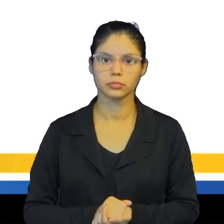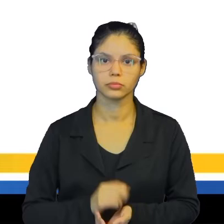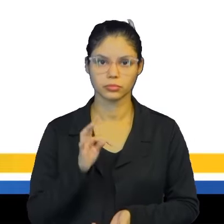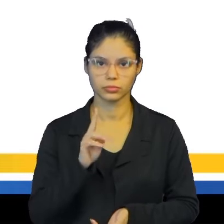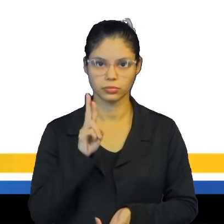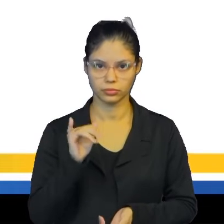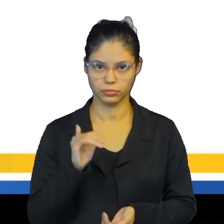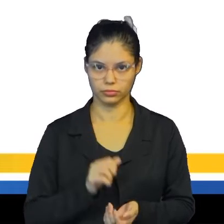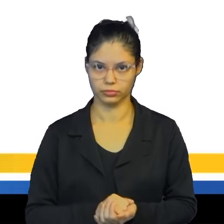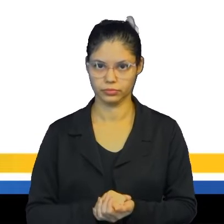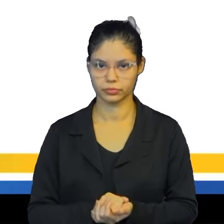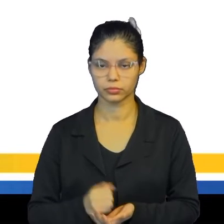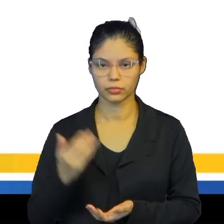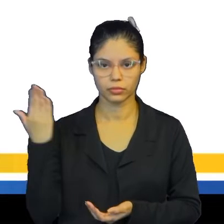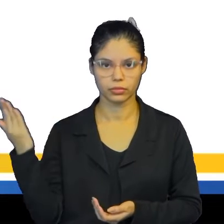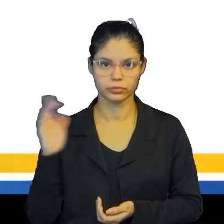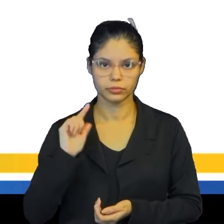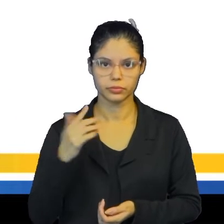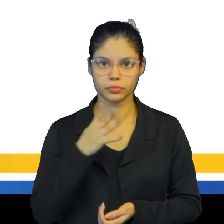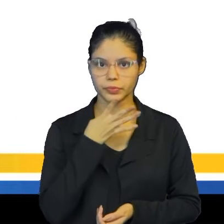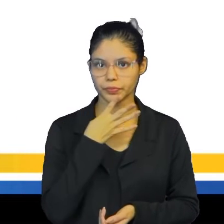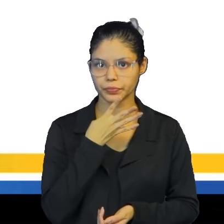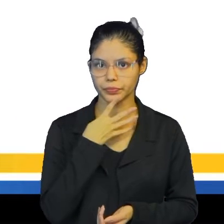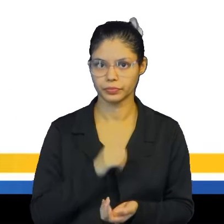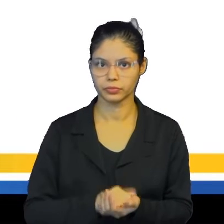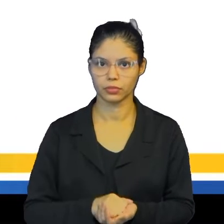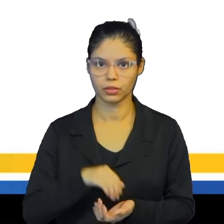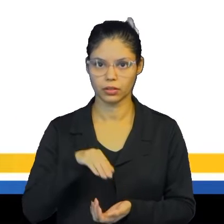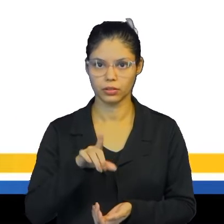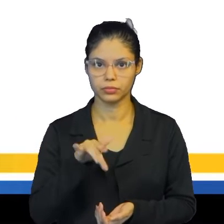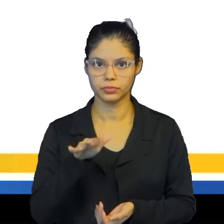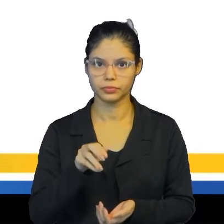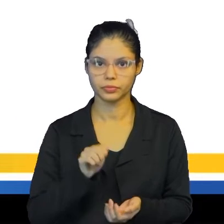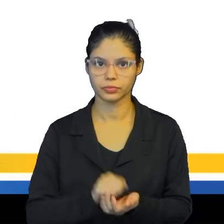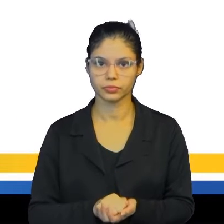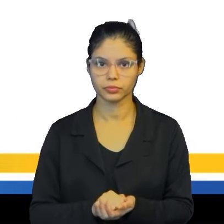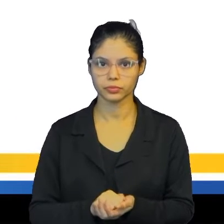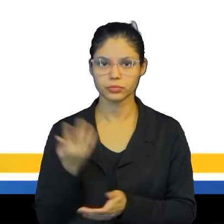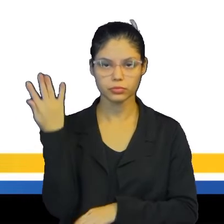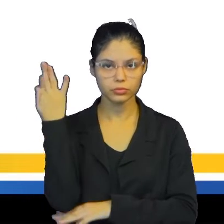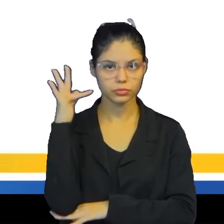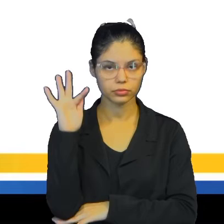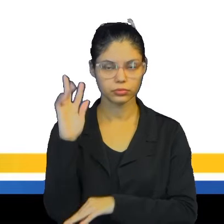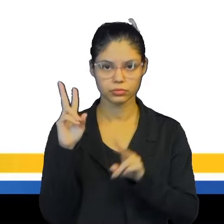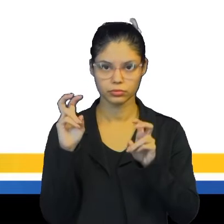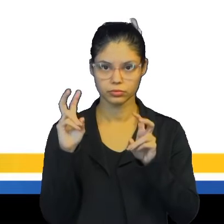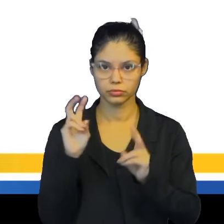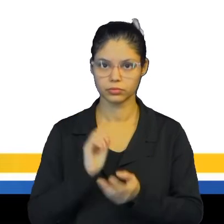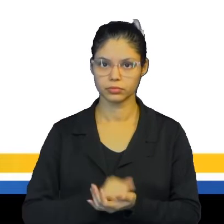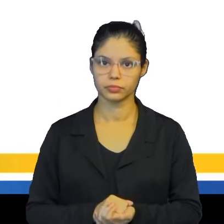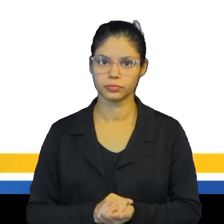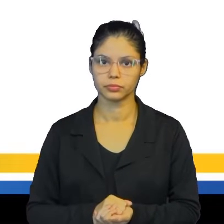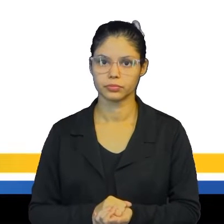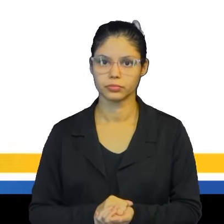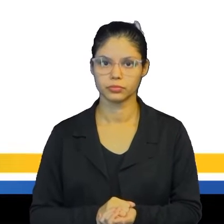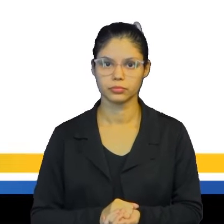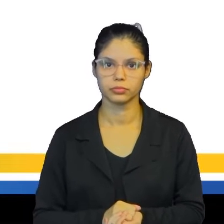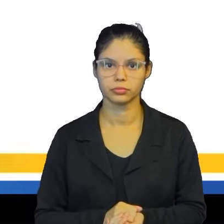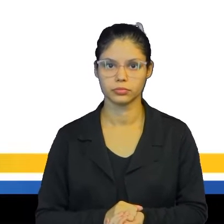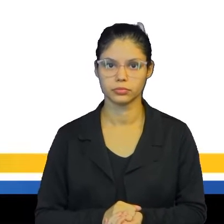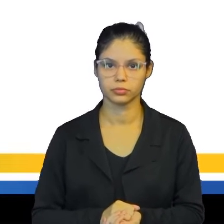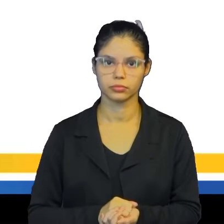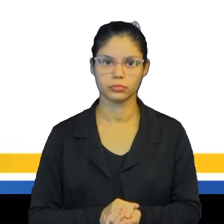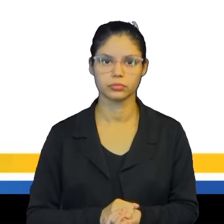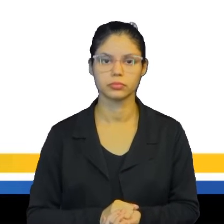modelagem tridimensional, né? Também conhecida como moulage, termo em francês, ou draping, né? Termo